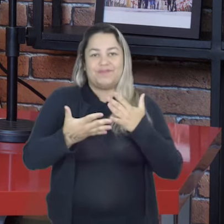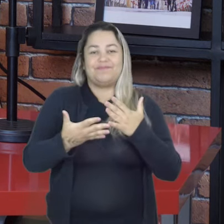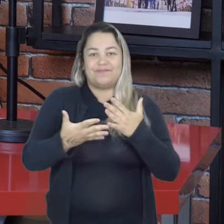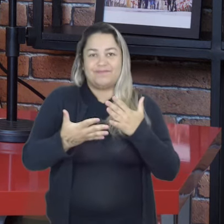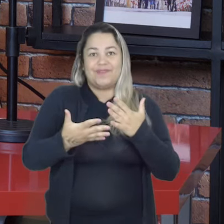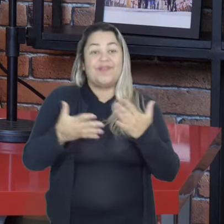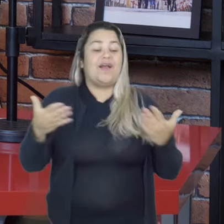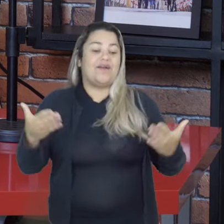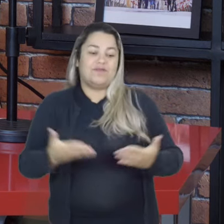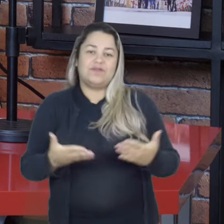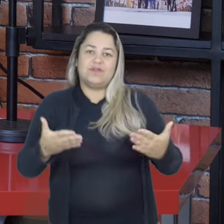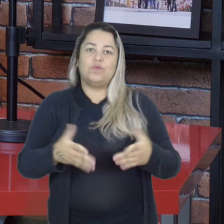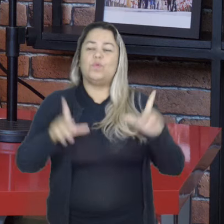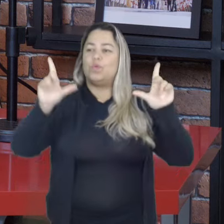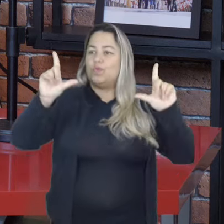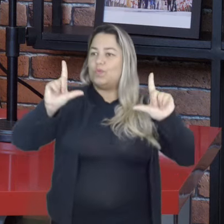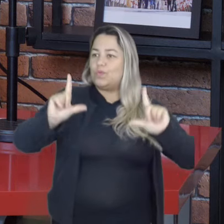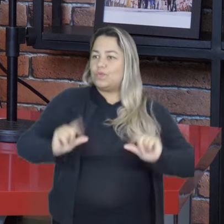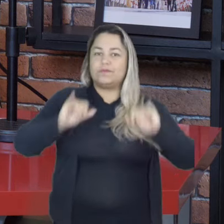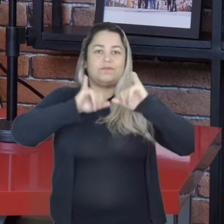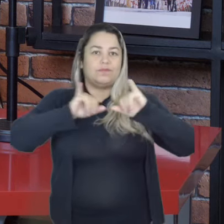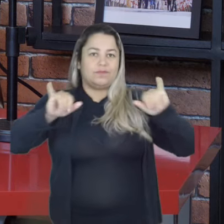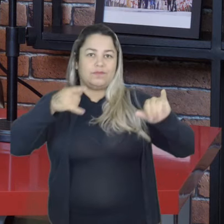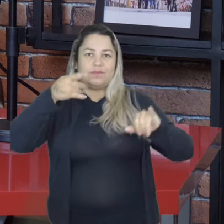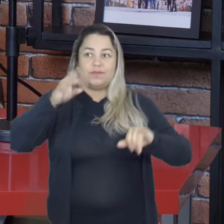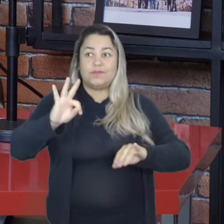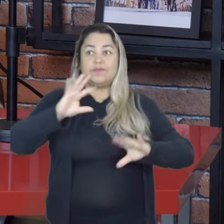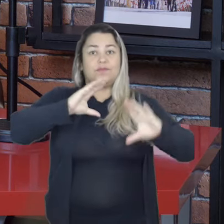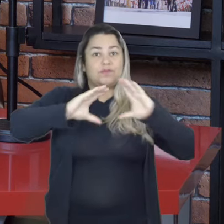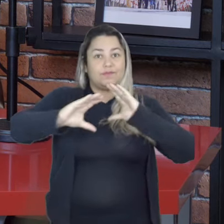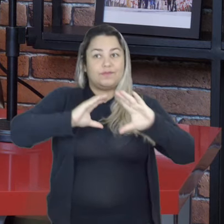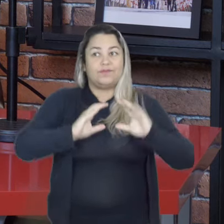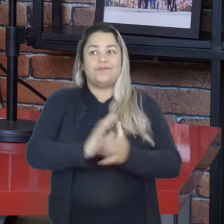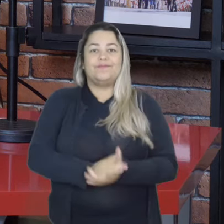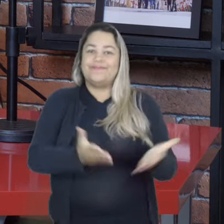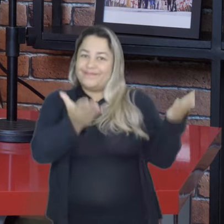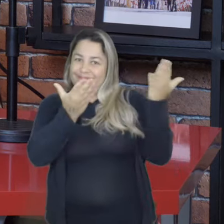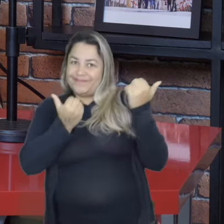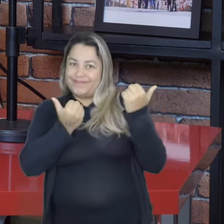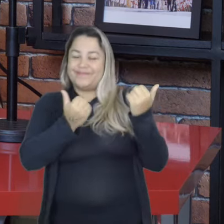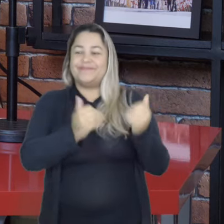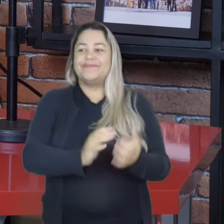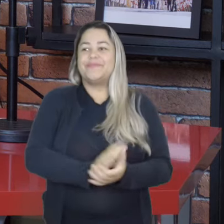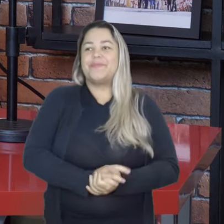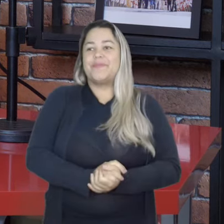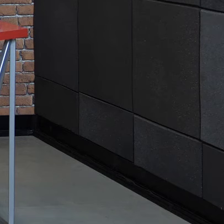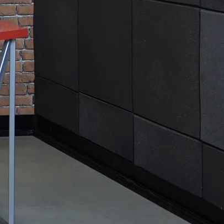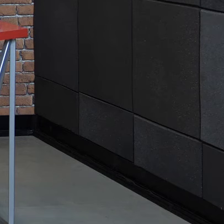libras. Dito isso, você fica agora com um resumo do que foi notícia na rede PT de comunicação. Vem